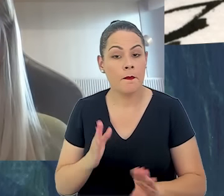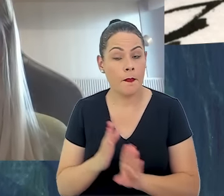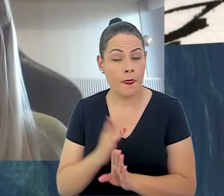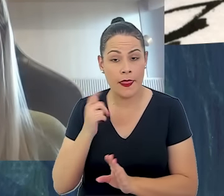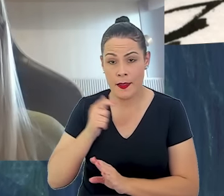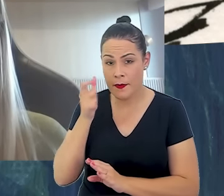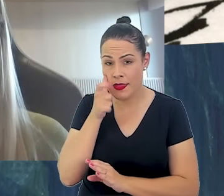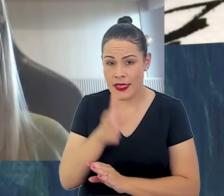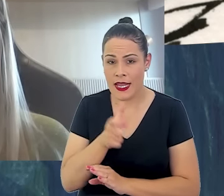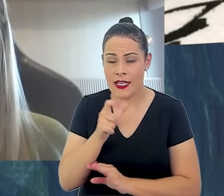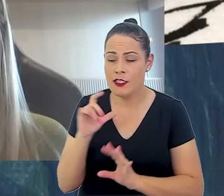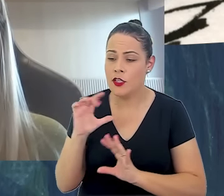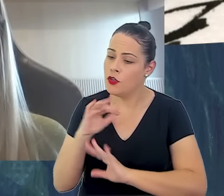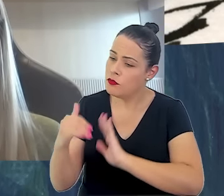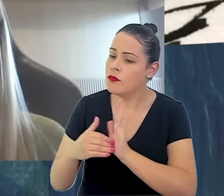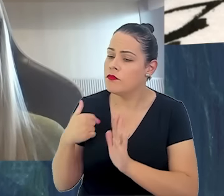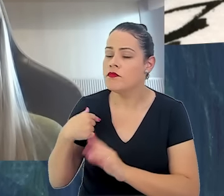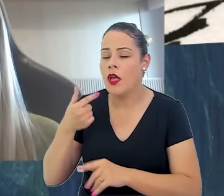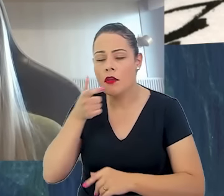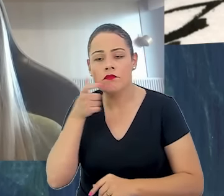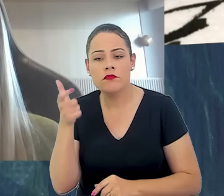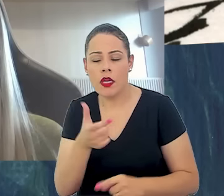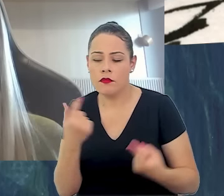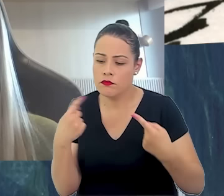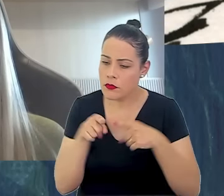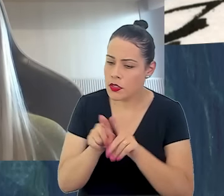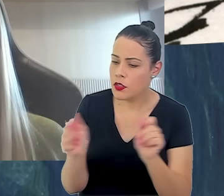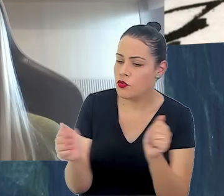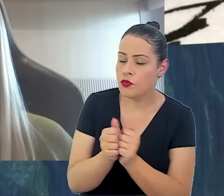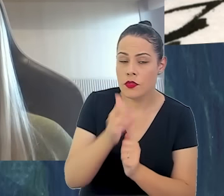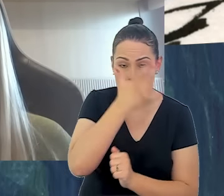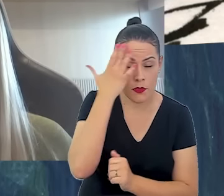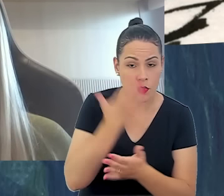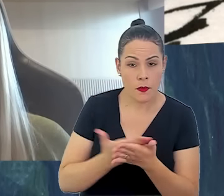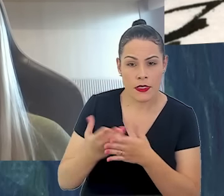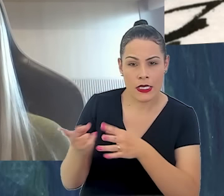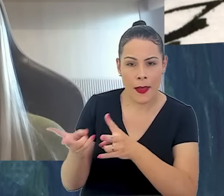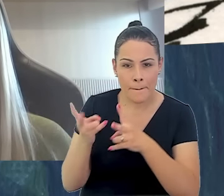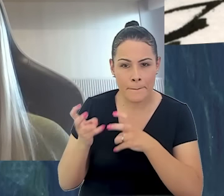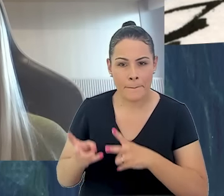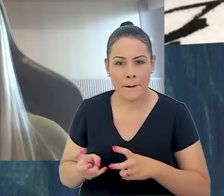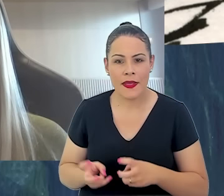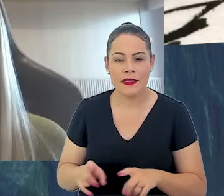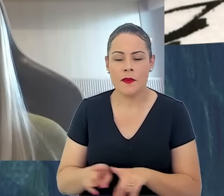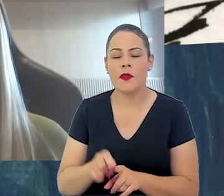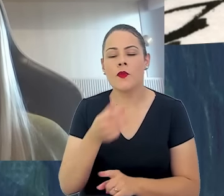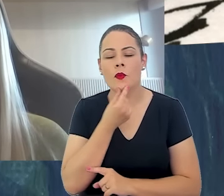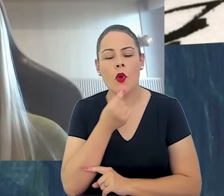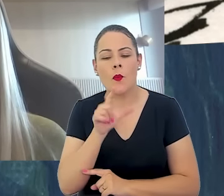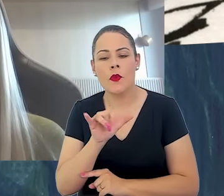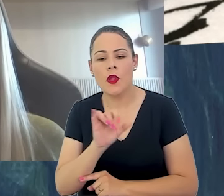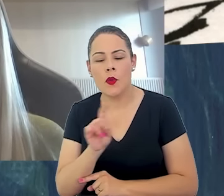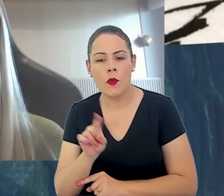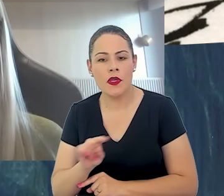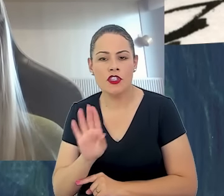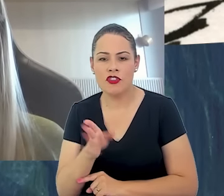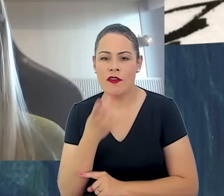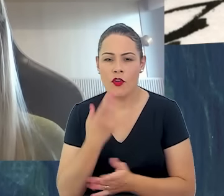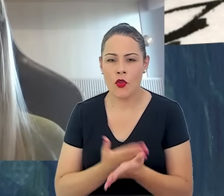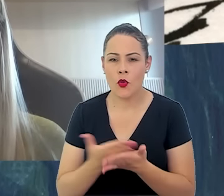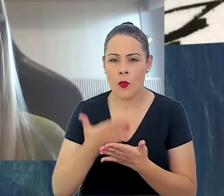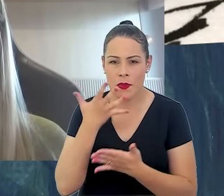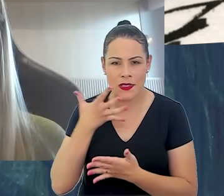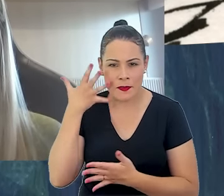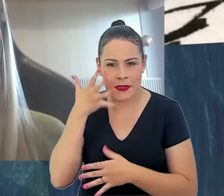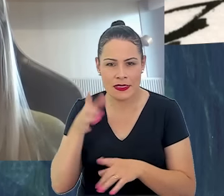os interesses estão alinhados, né? As pessoas percebem e, como o Luiz colocou, né, no